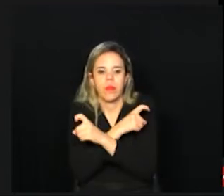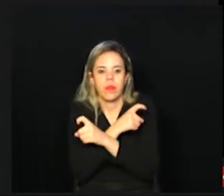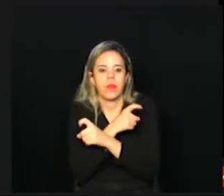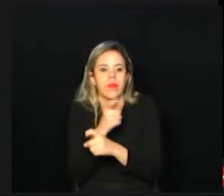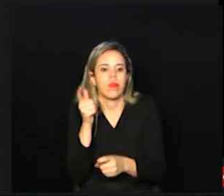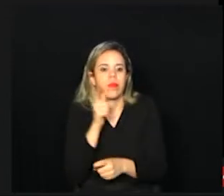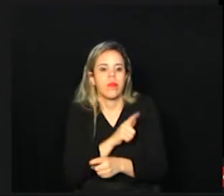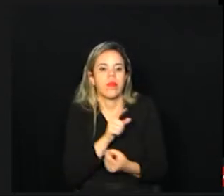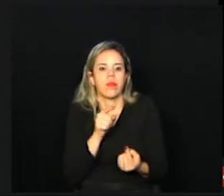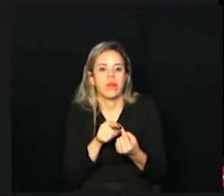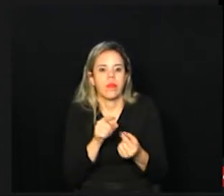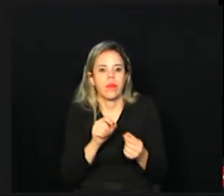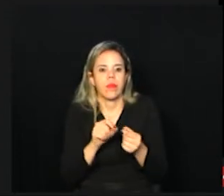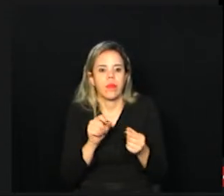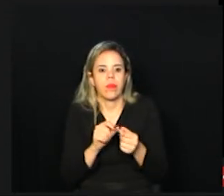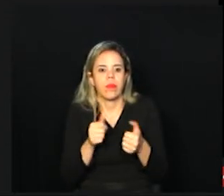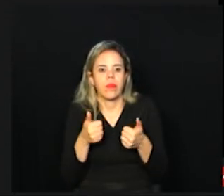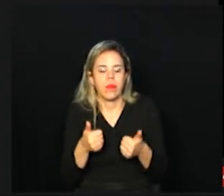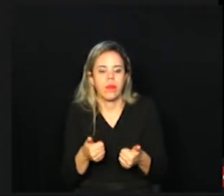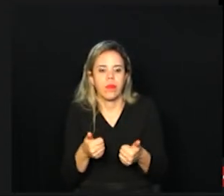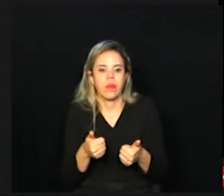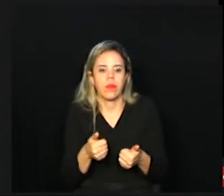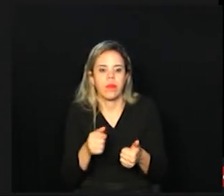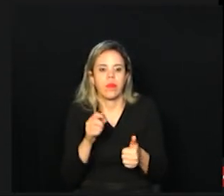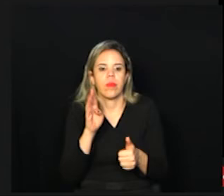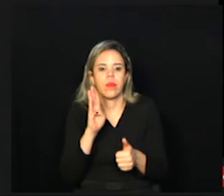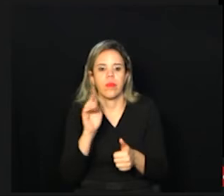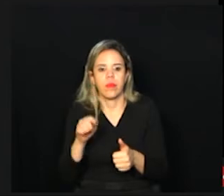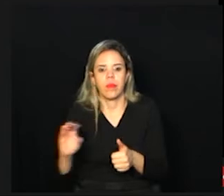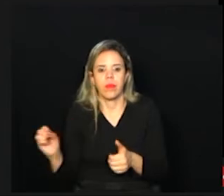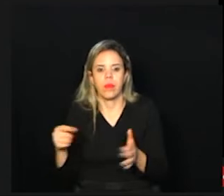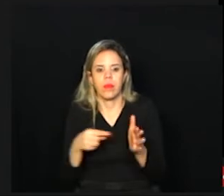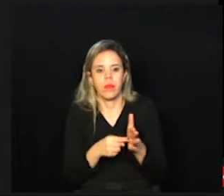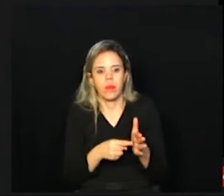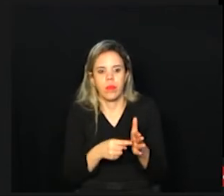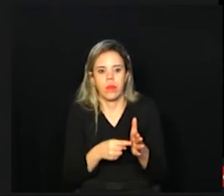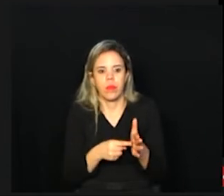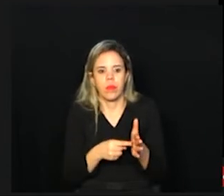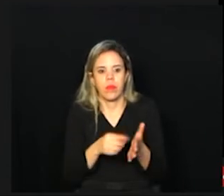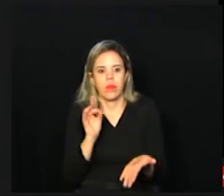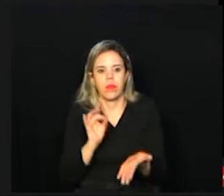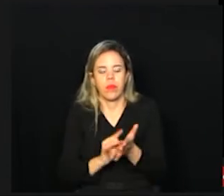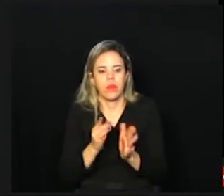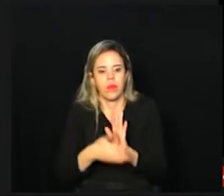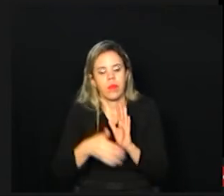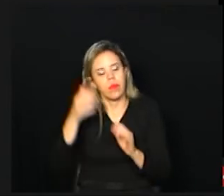alcançar, porque se ela fez, tudo bem, ela fez o boletim de ocorrência, a denúncia, ela vai ver concretizado,